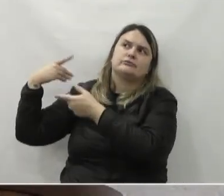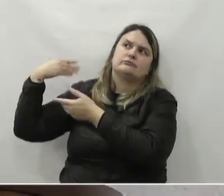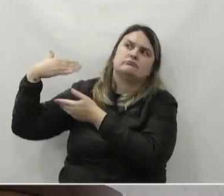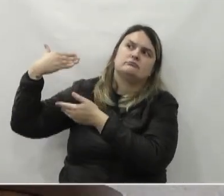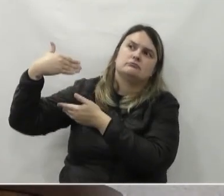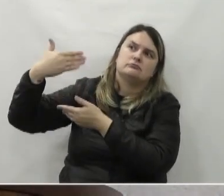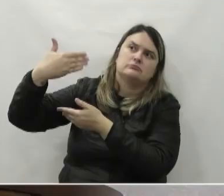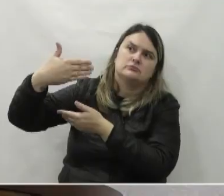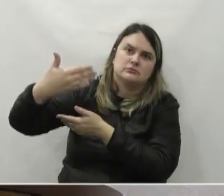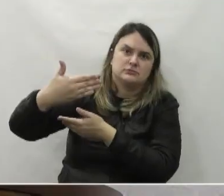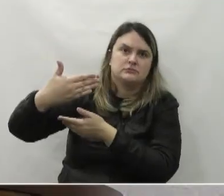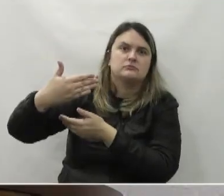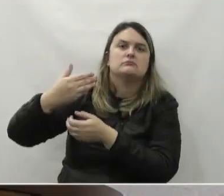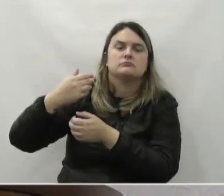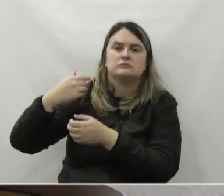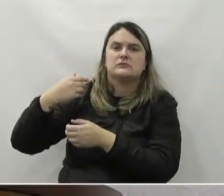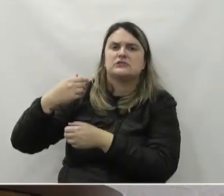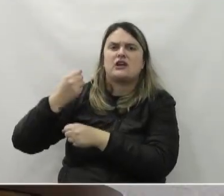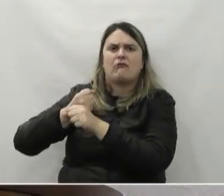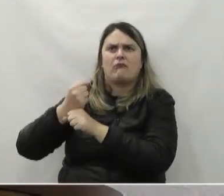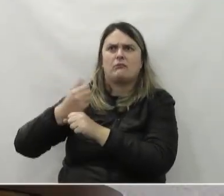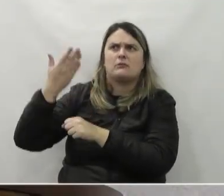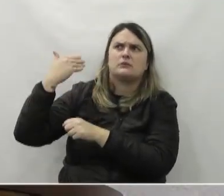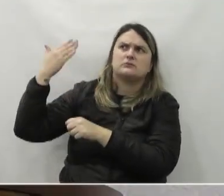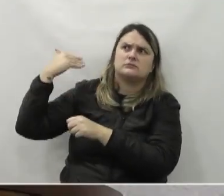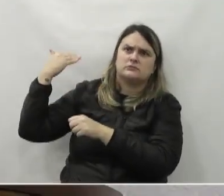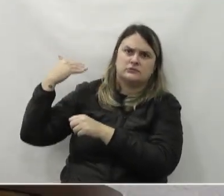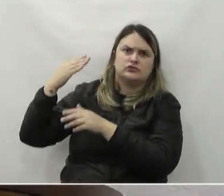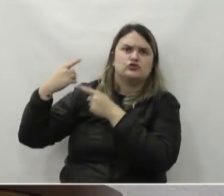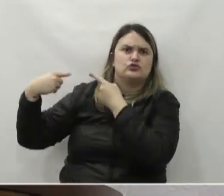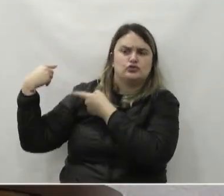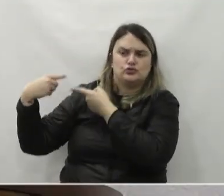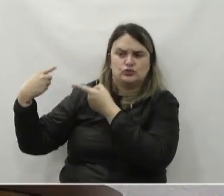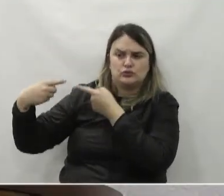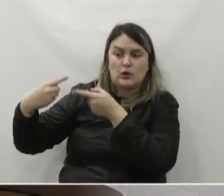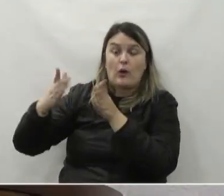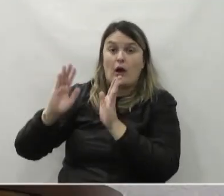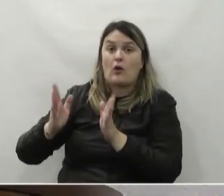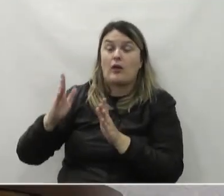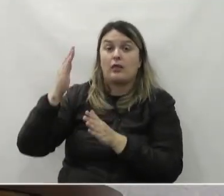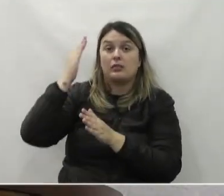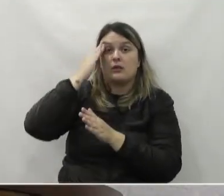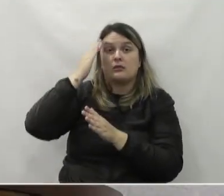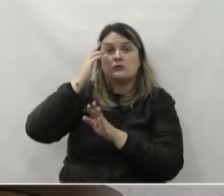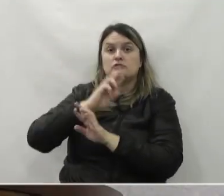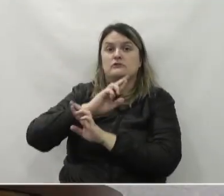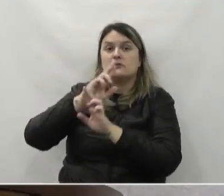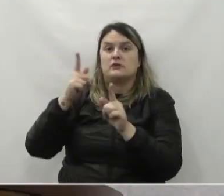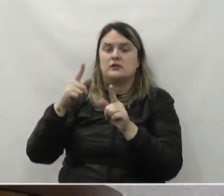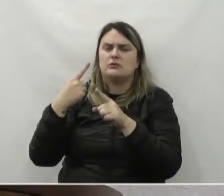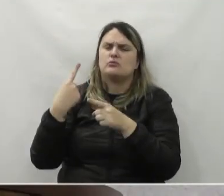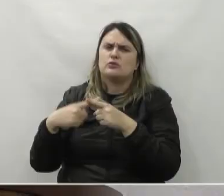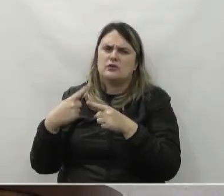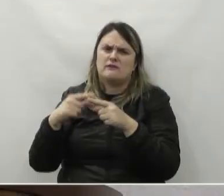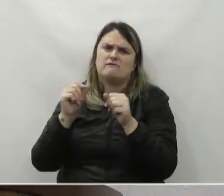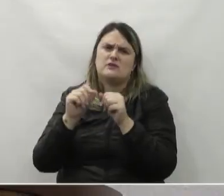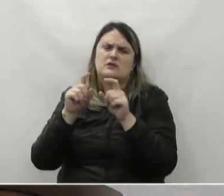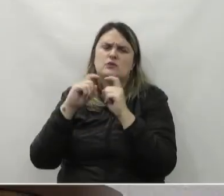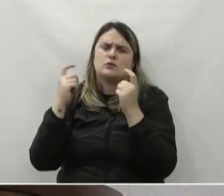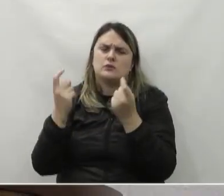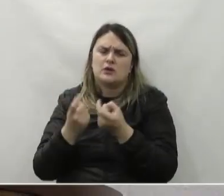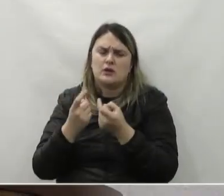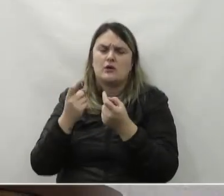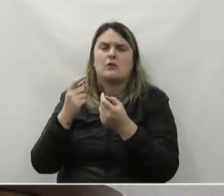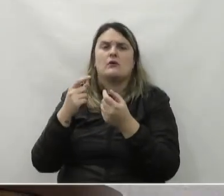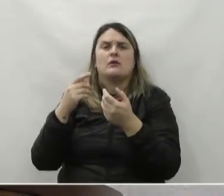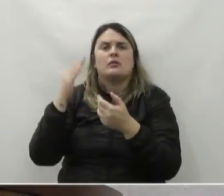falei, já desde a administração anterior e agora com outro entendimento com a atual administração, desde o